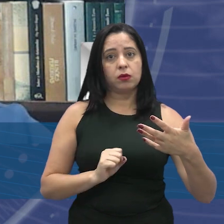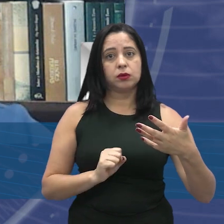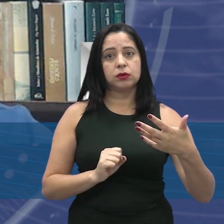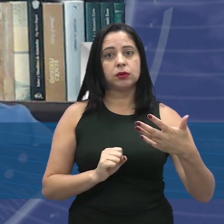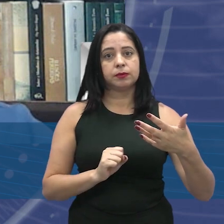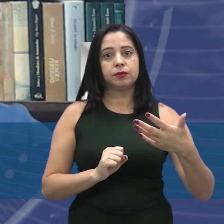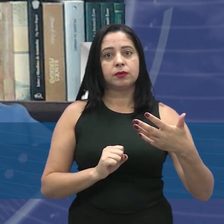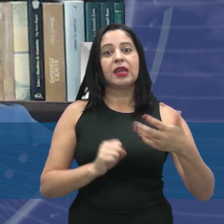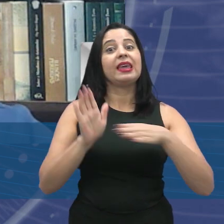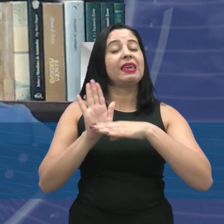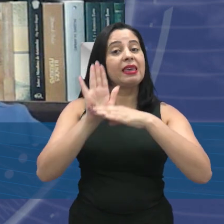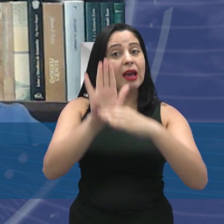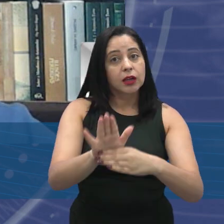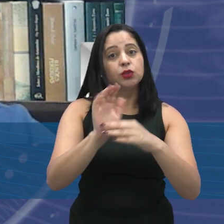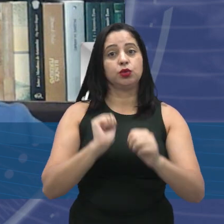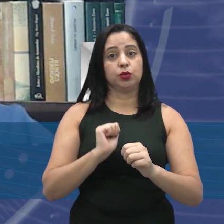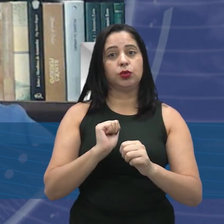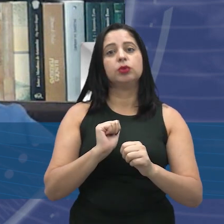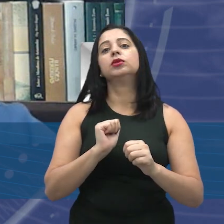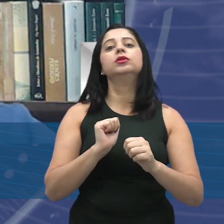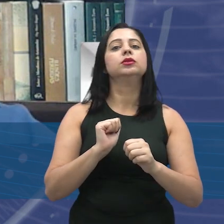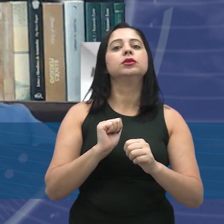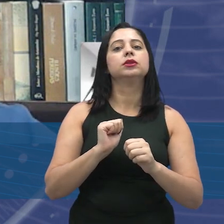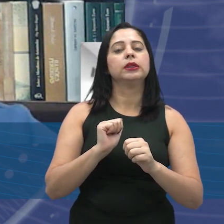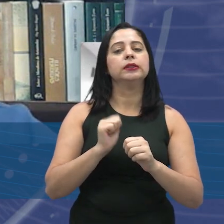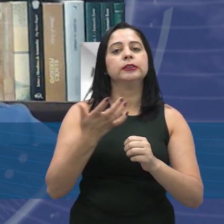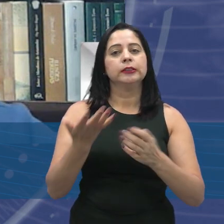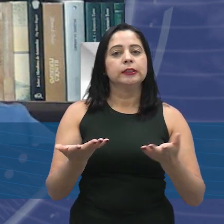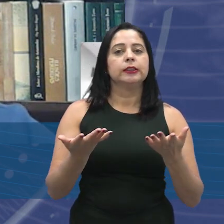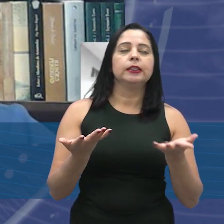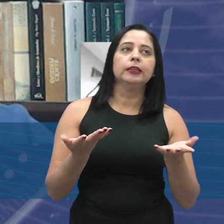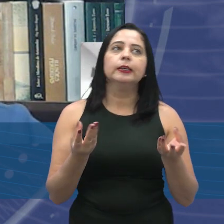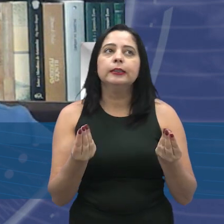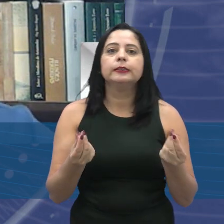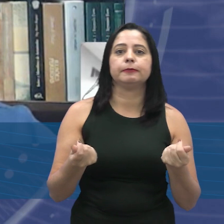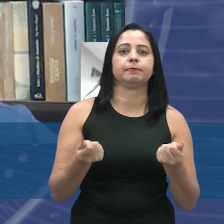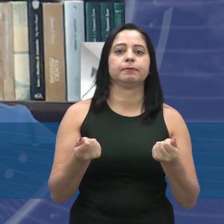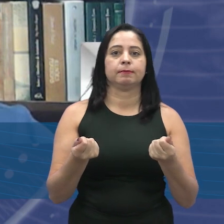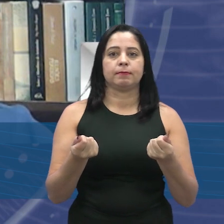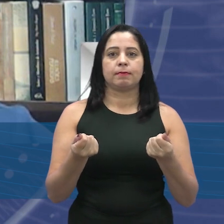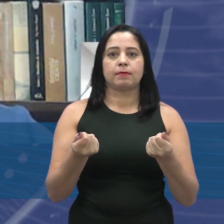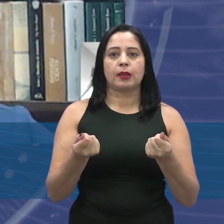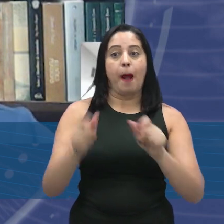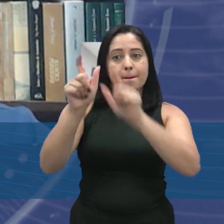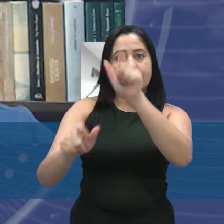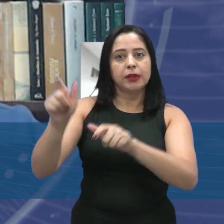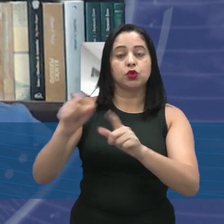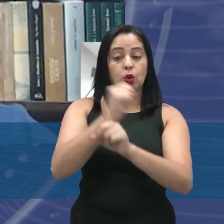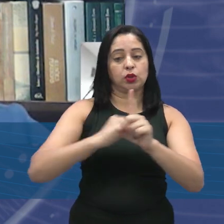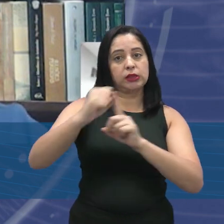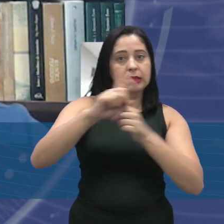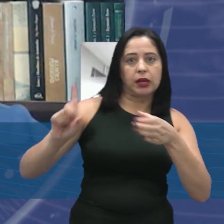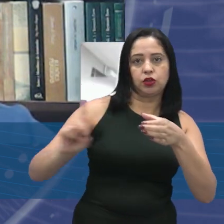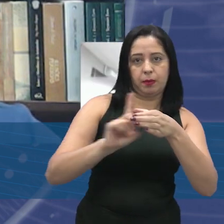inserção de facilidades, de possibilidades em todos os elementos da vida social. Nós